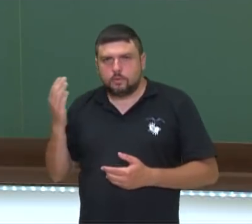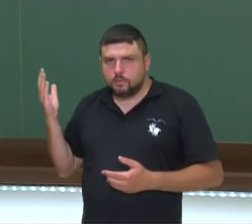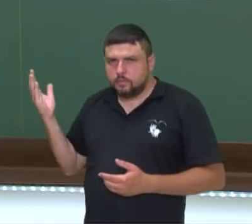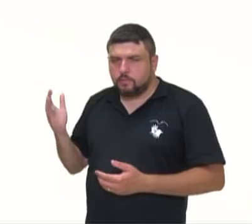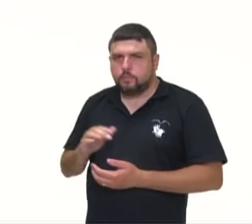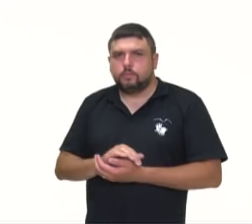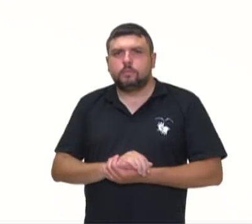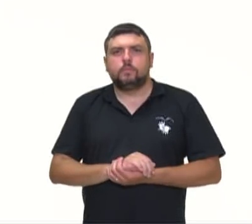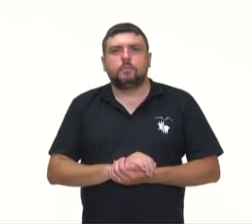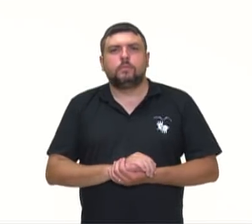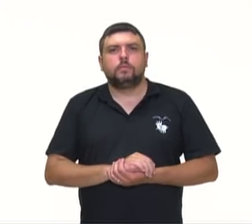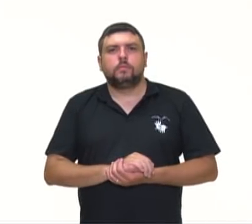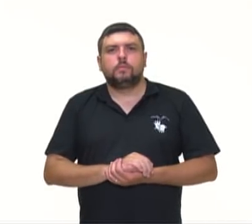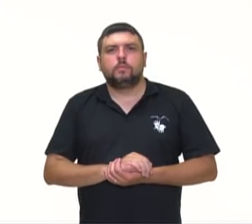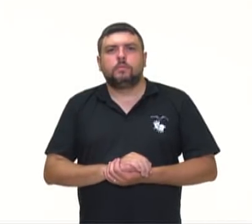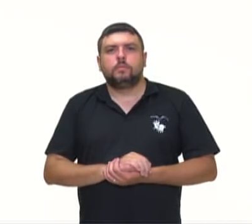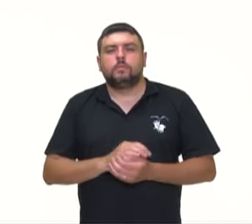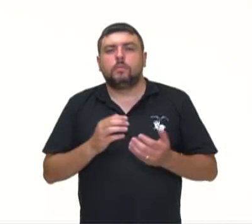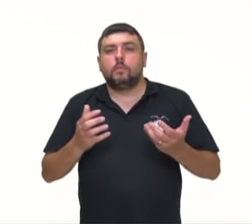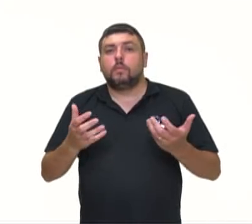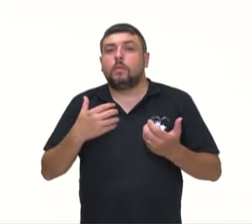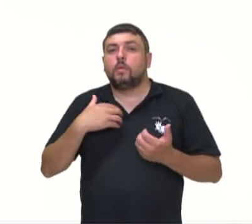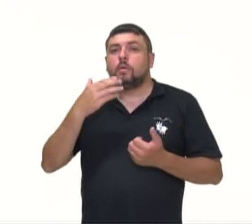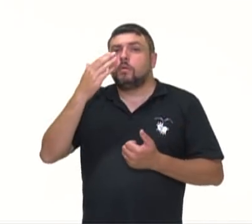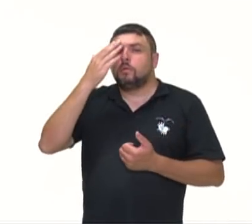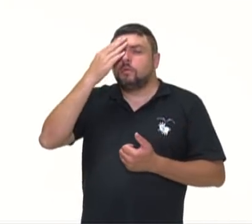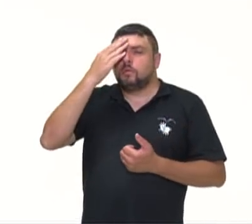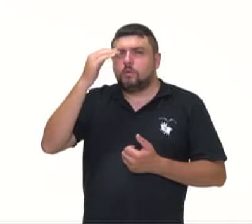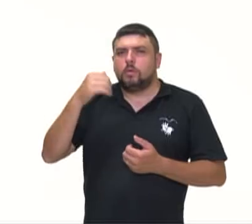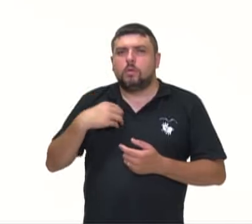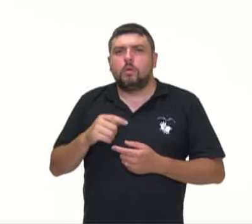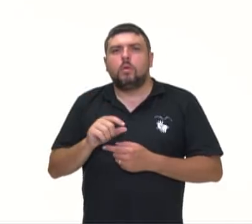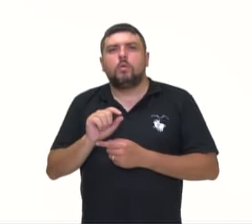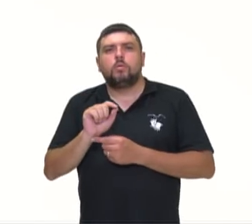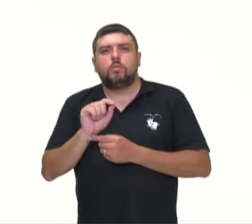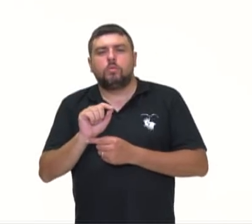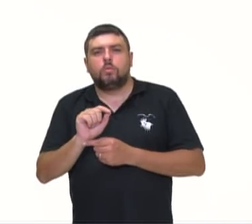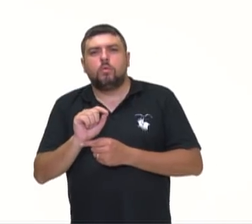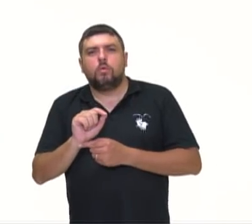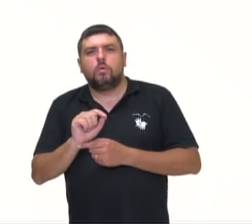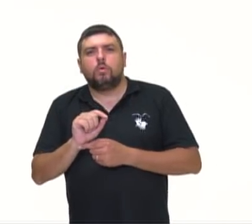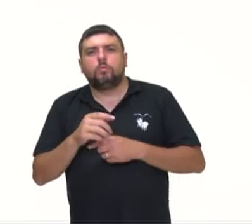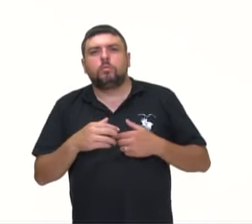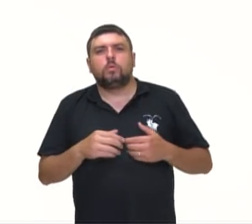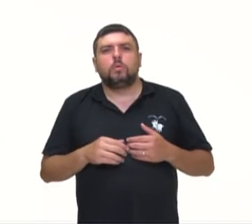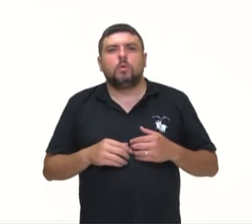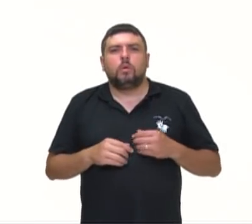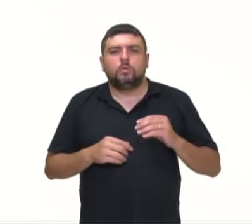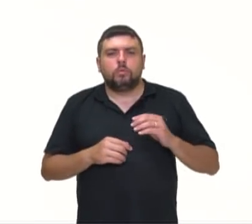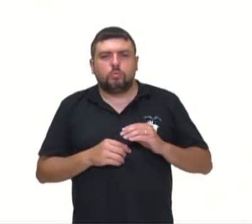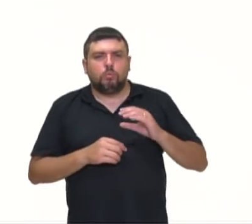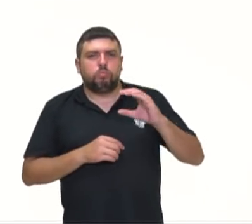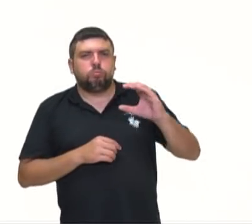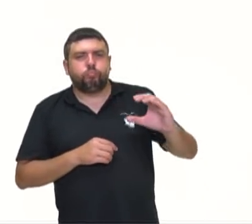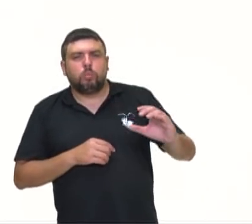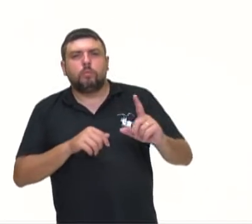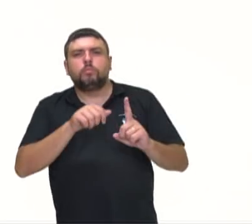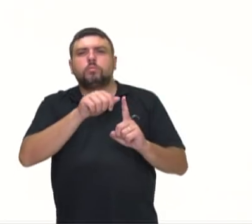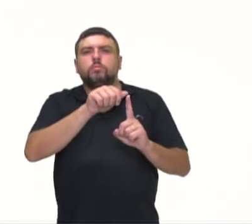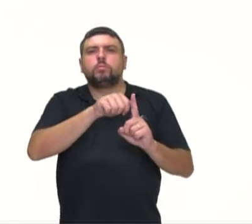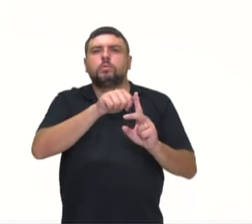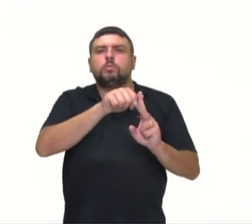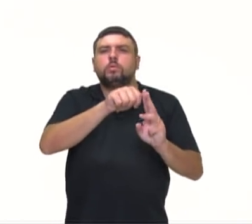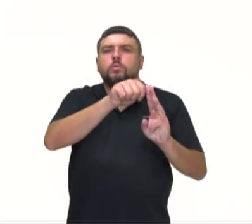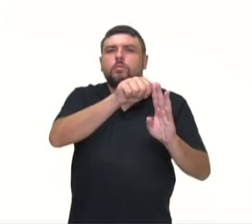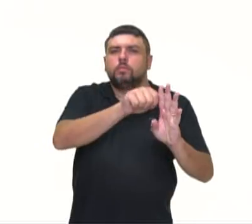relembrando. Determinar o valor atual de um título que deverá ser resgatado daqui 4 meses.